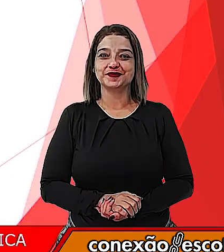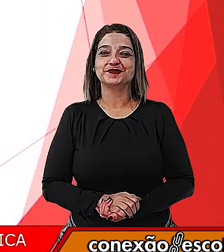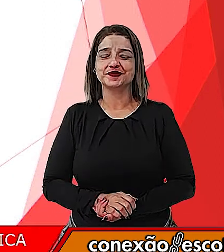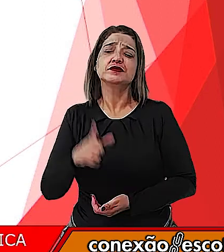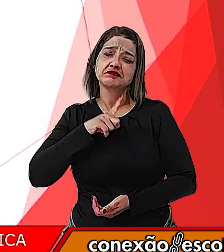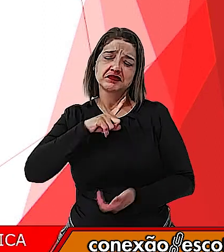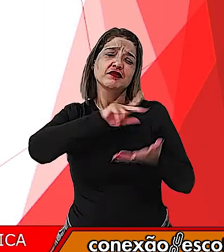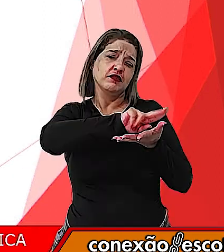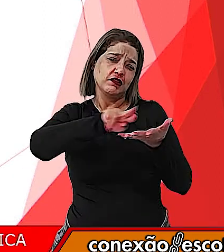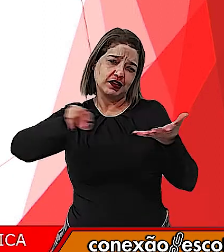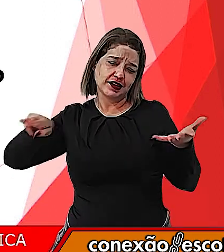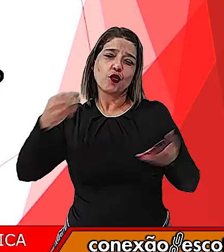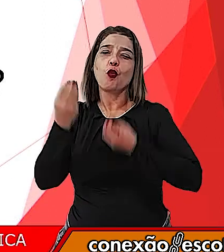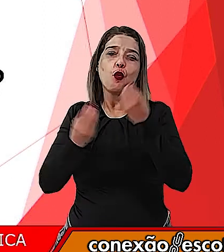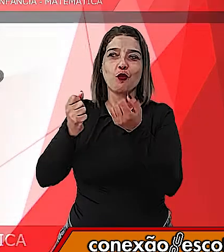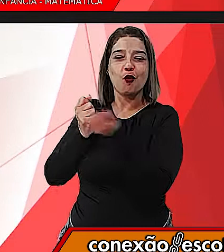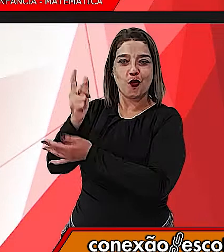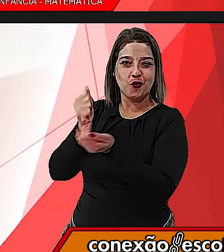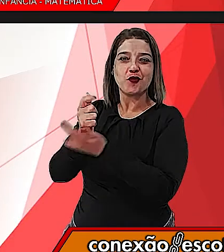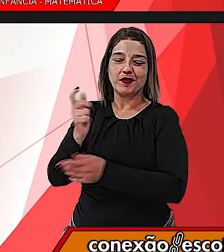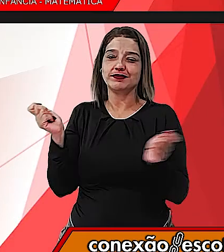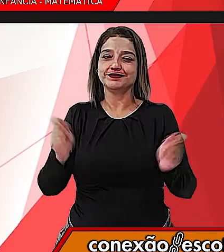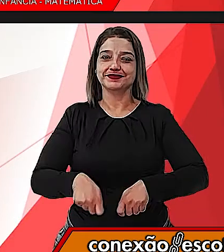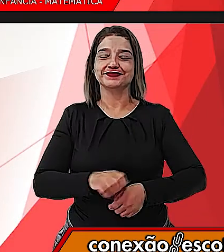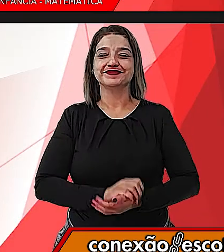De diversas formas.